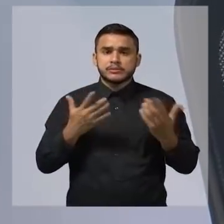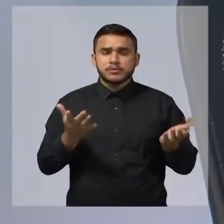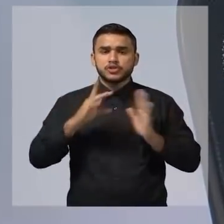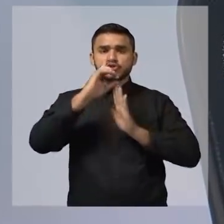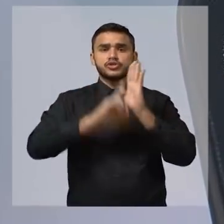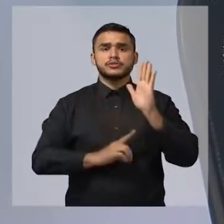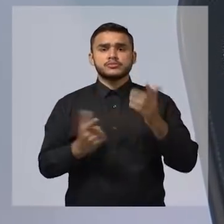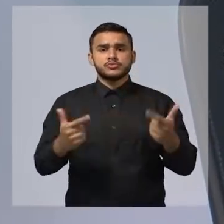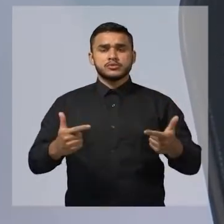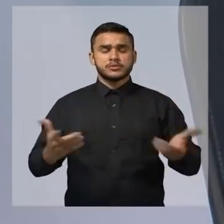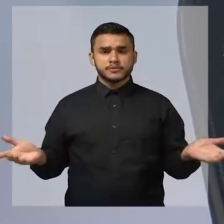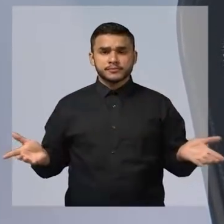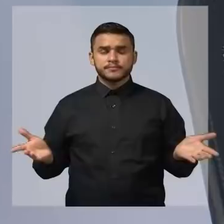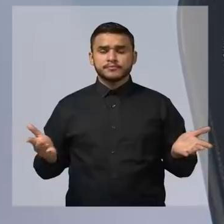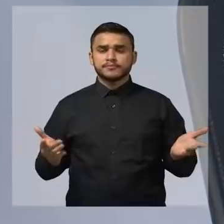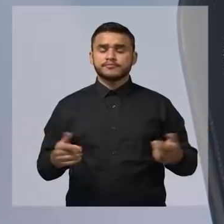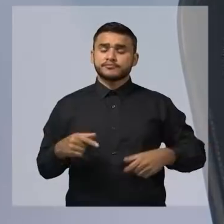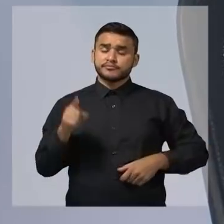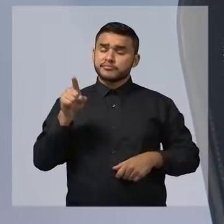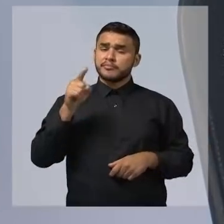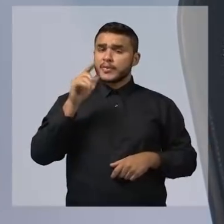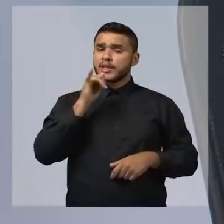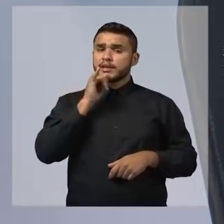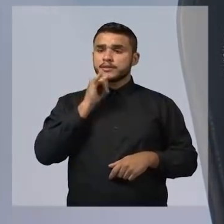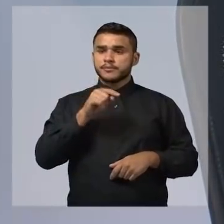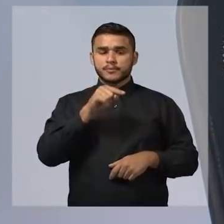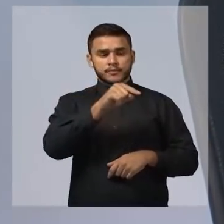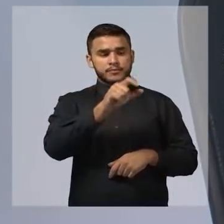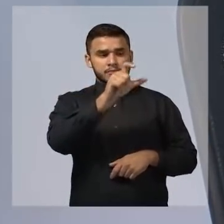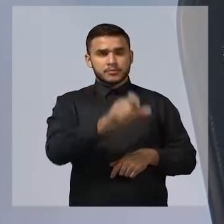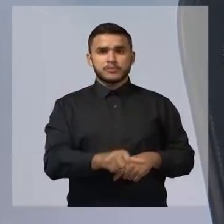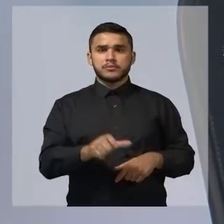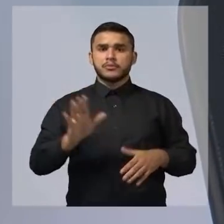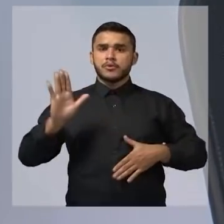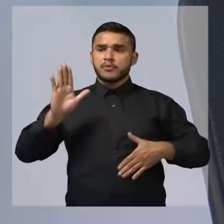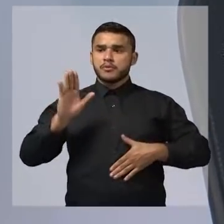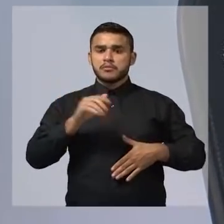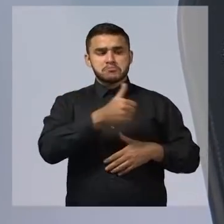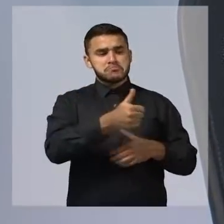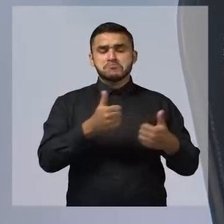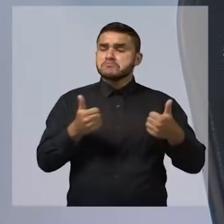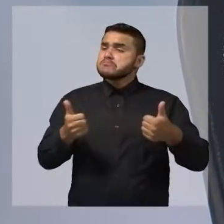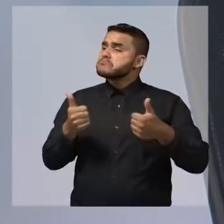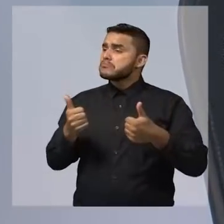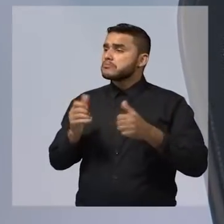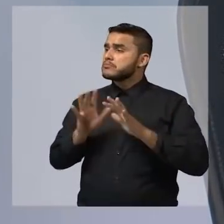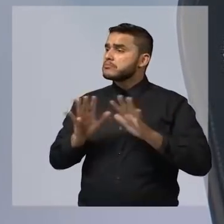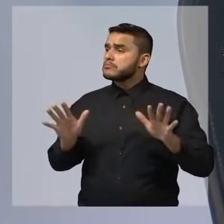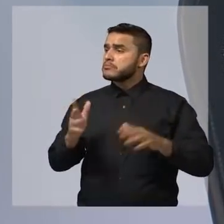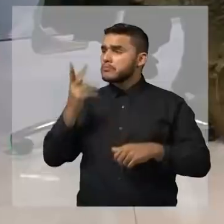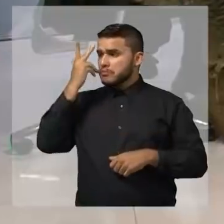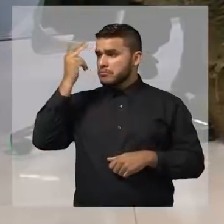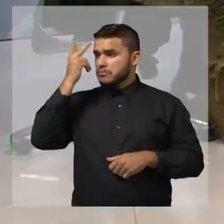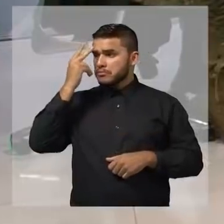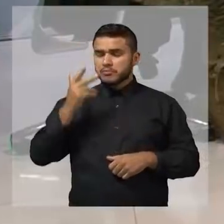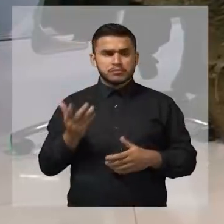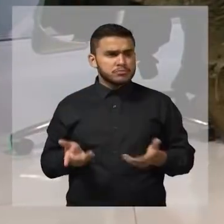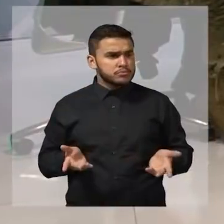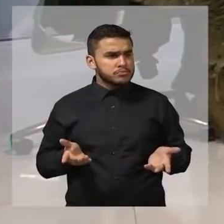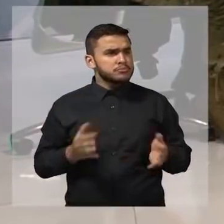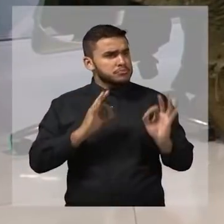ser feito, né? Você chega para o preso, não, nós estamos de boa, nós estamos tranquilos. Quer dizer, nada mais que a obrigação dele,